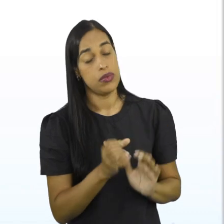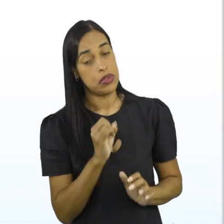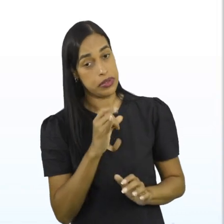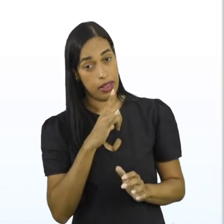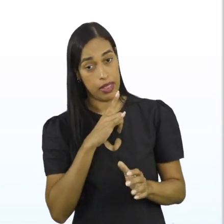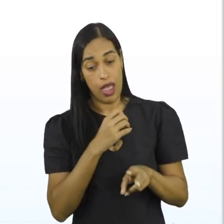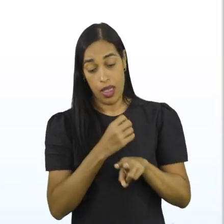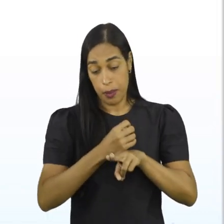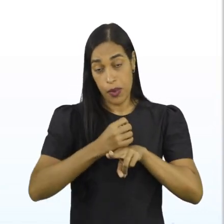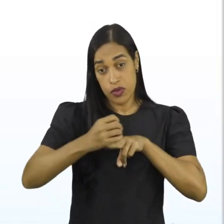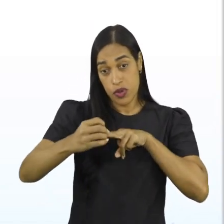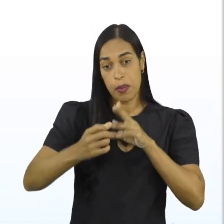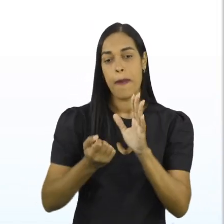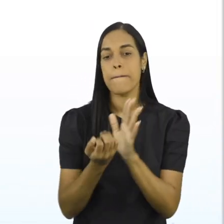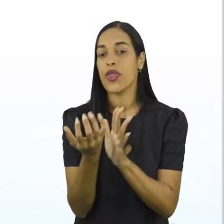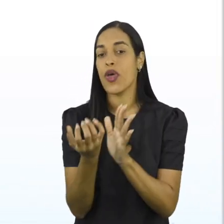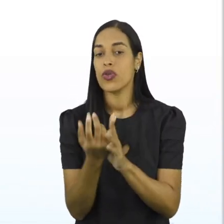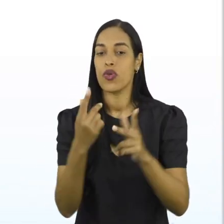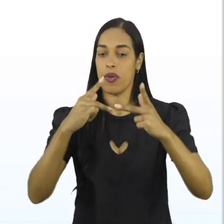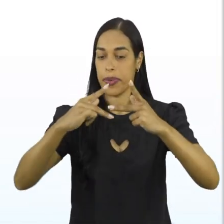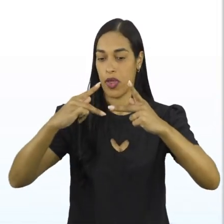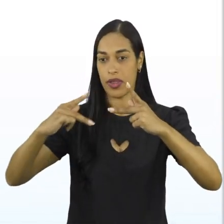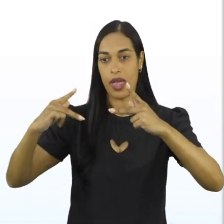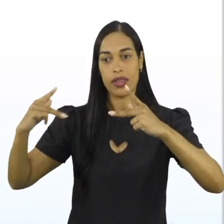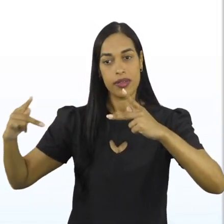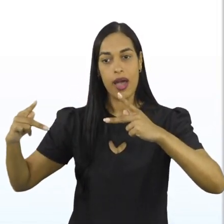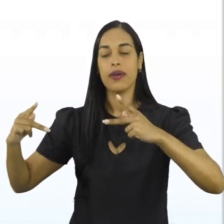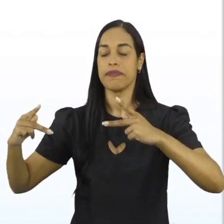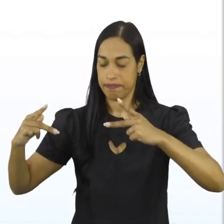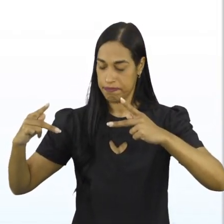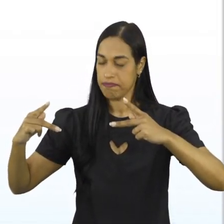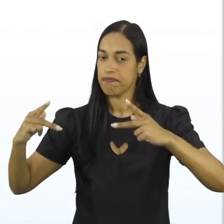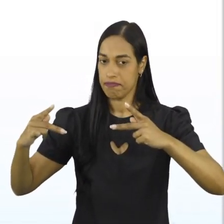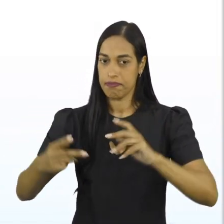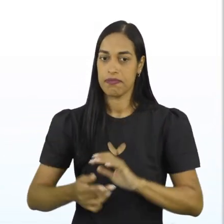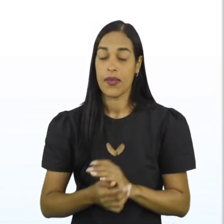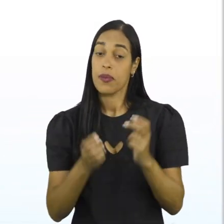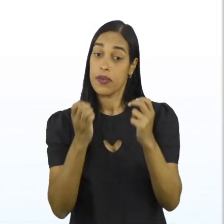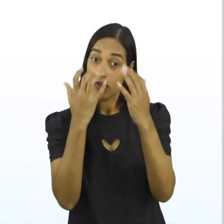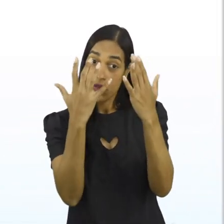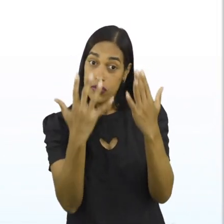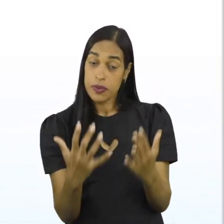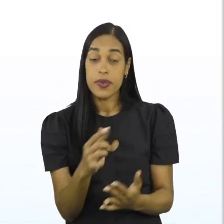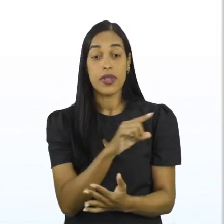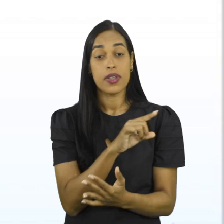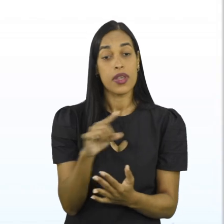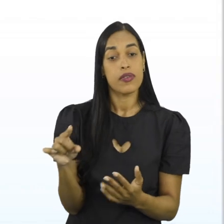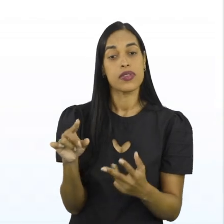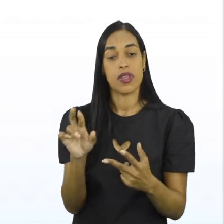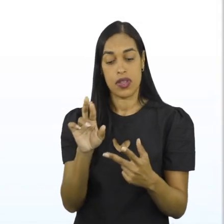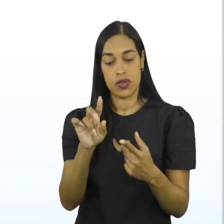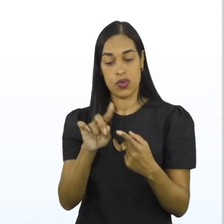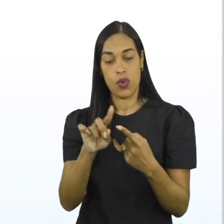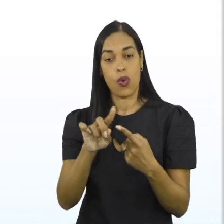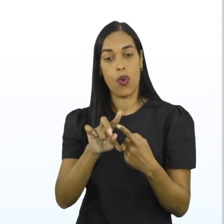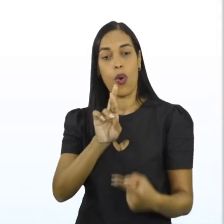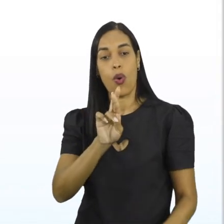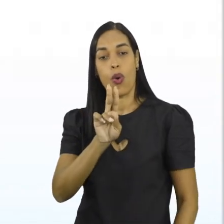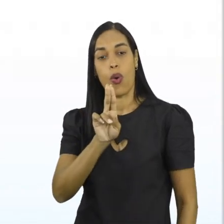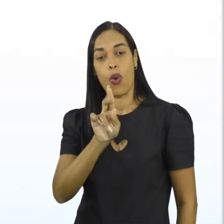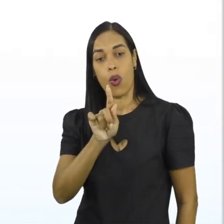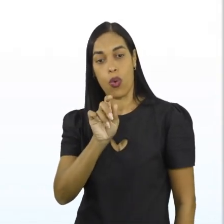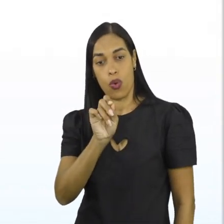ribossomo, ribossomo produz proteína, ribossomo produz proteína. Então, como eu já tinha dito a vocês, o rugoso,